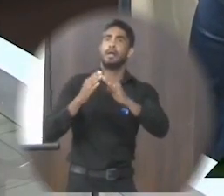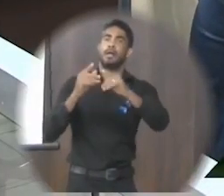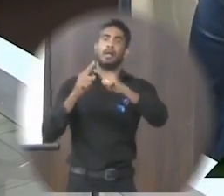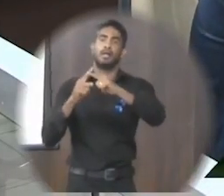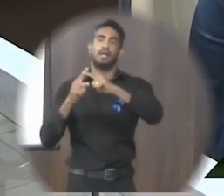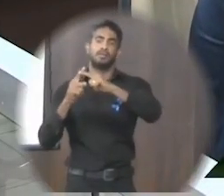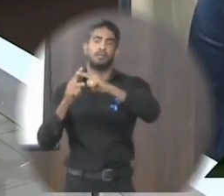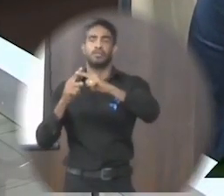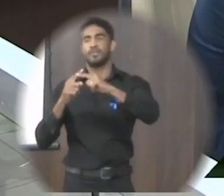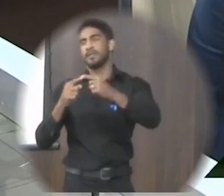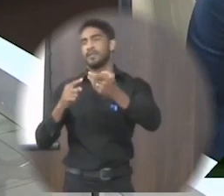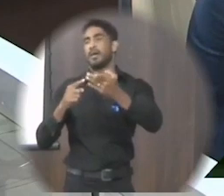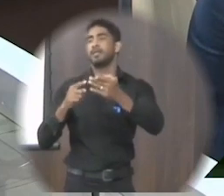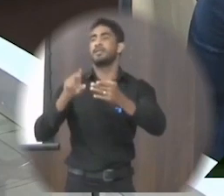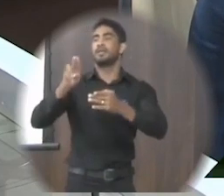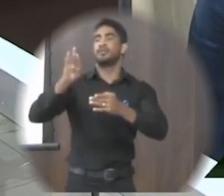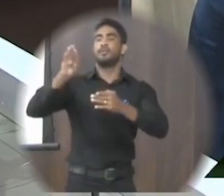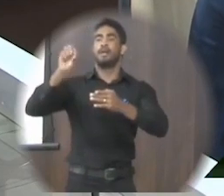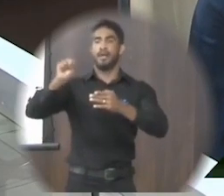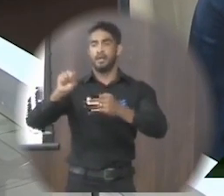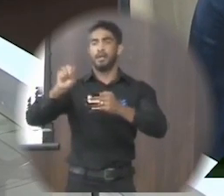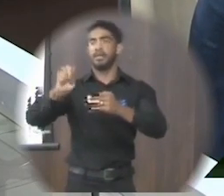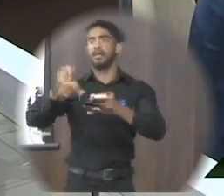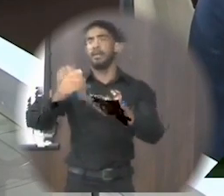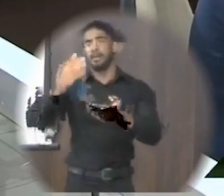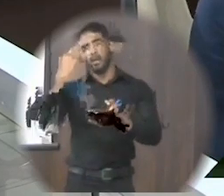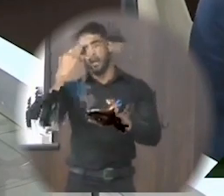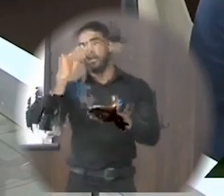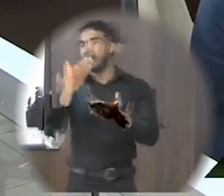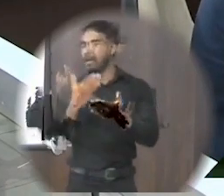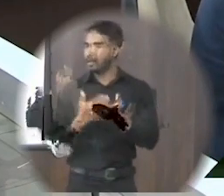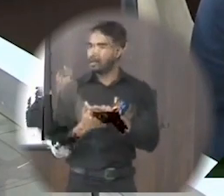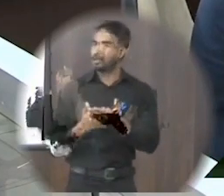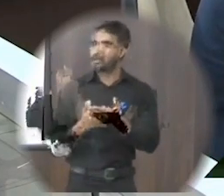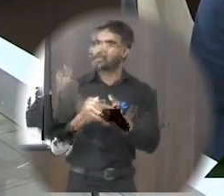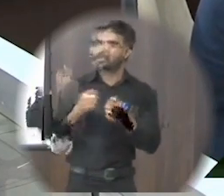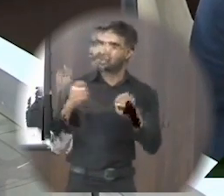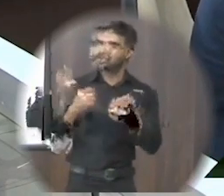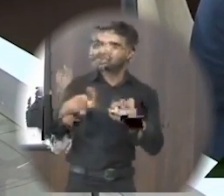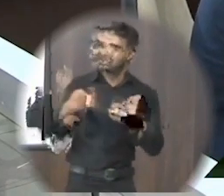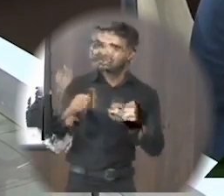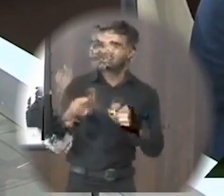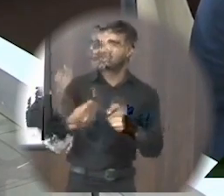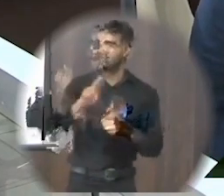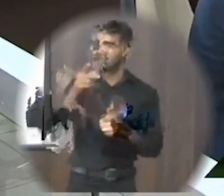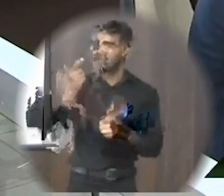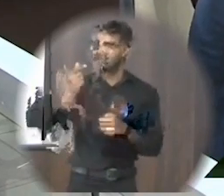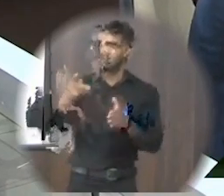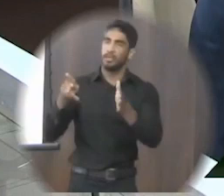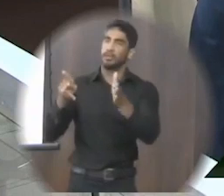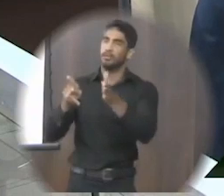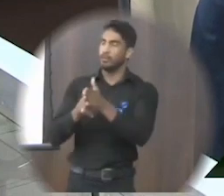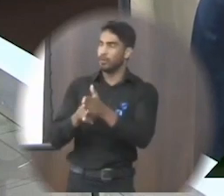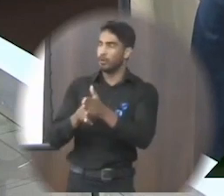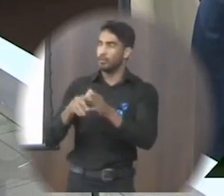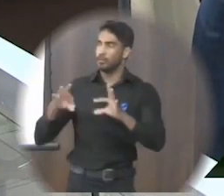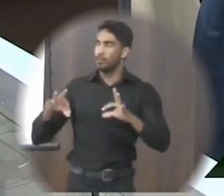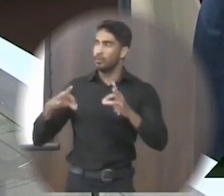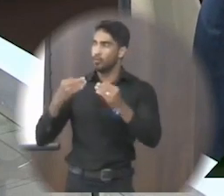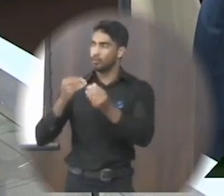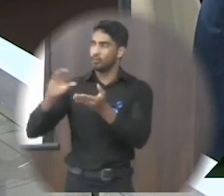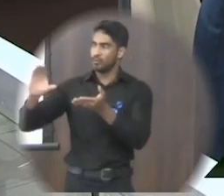merece. E eu acredito que já estava nos planos de Zé, e a princípio ele ia usar dinheiro próprio. Contudo, com essa